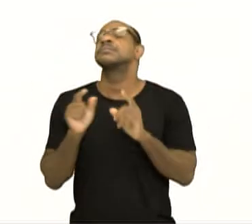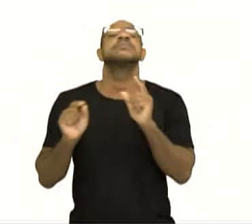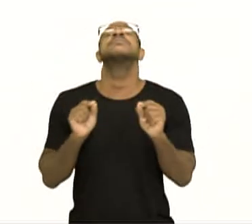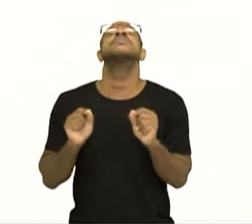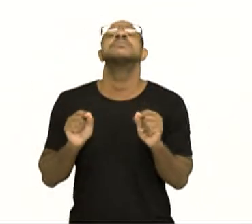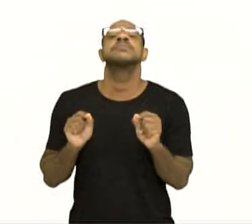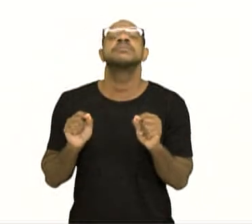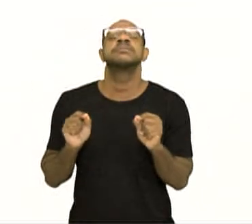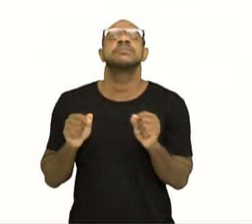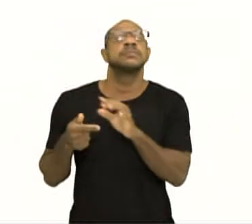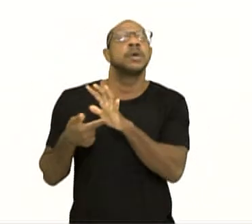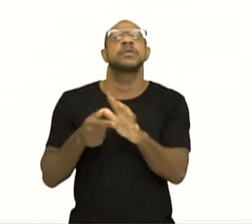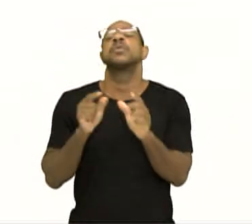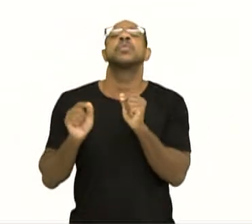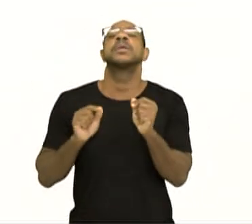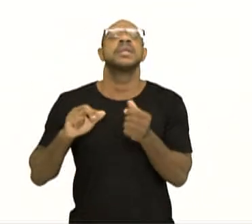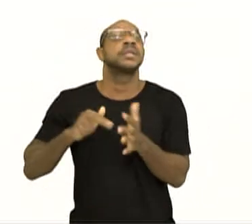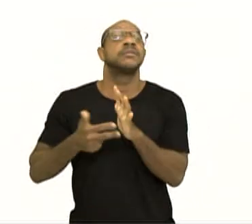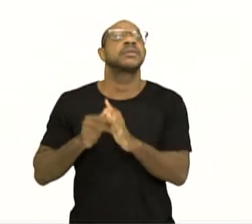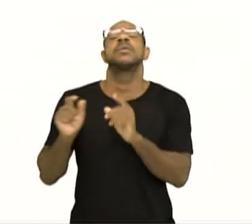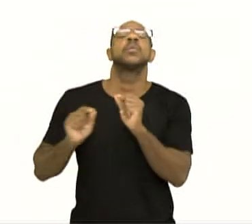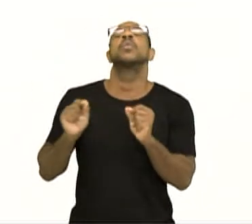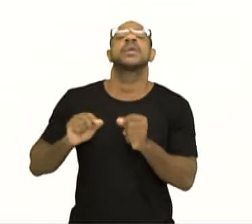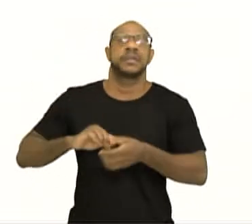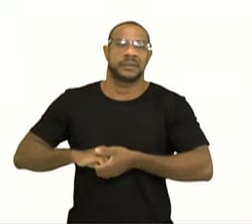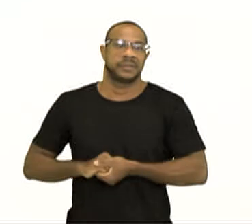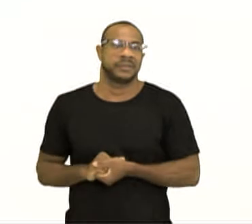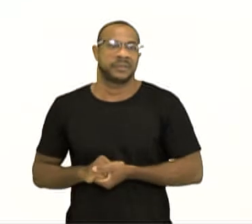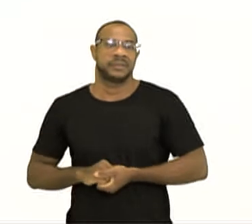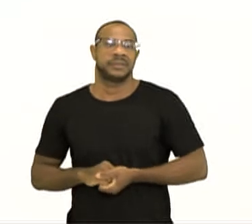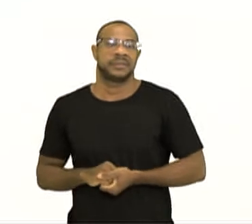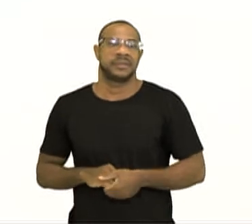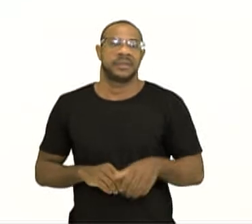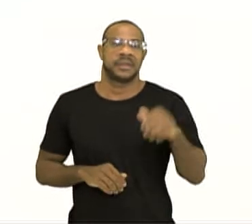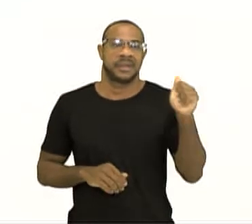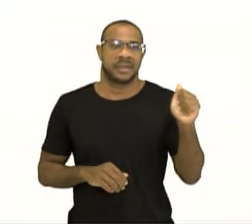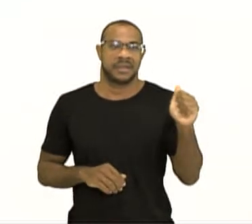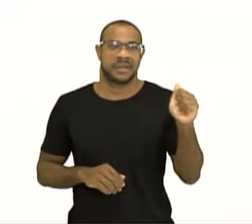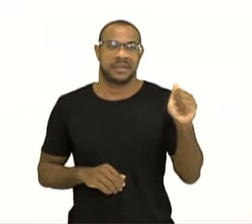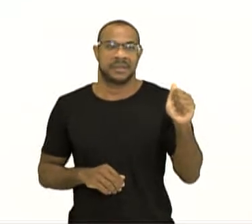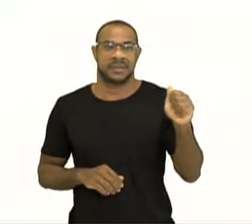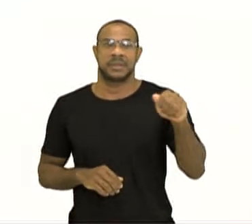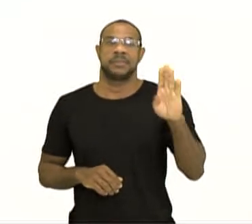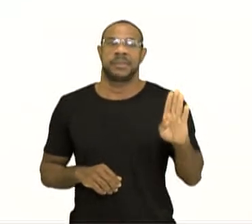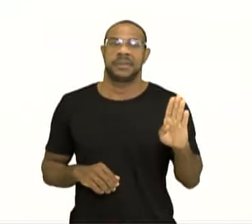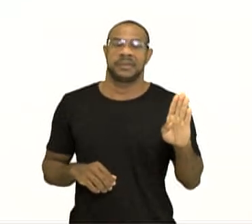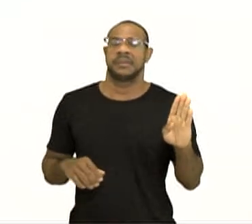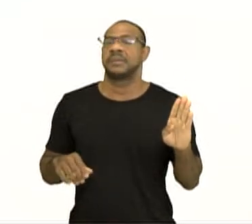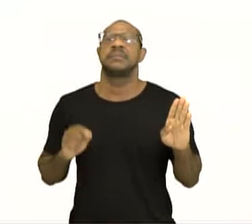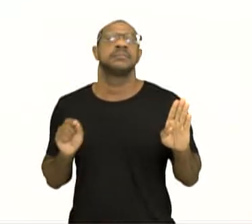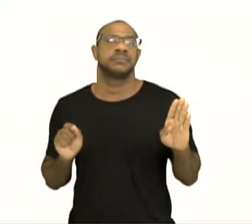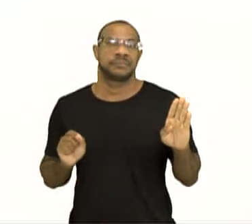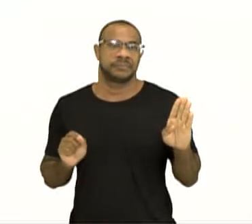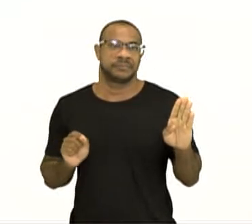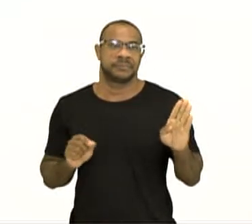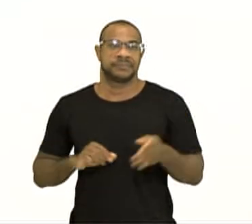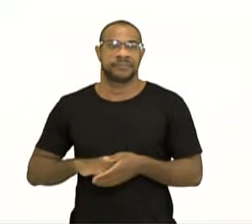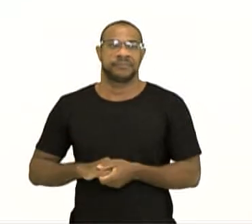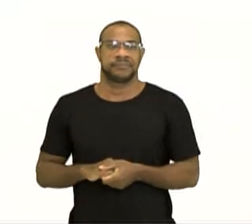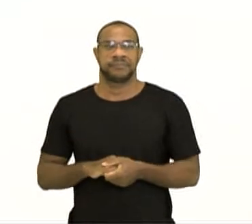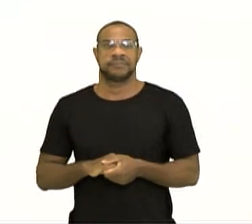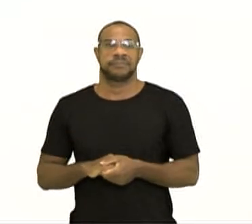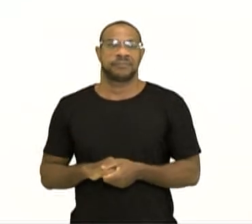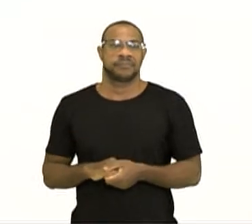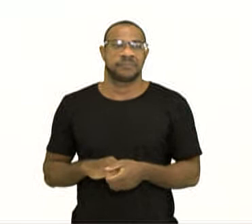quê? Letra A, criticism. Letter B, past possibility. Segunda